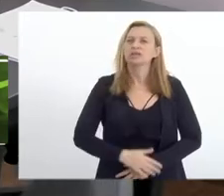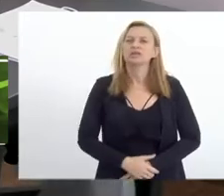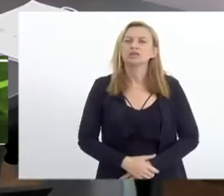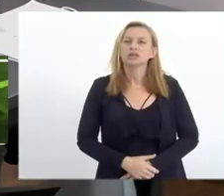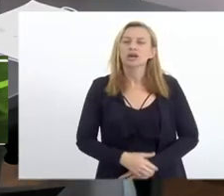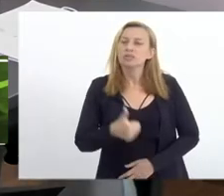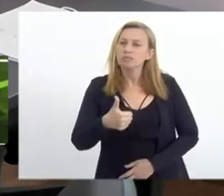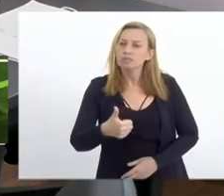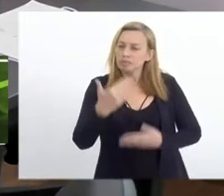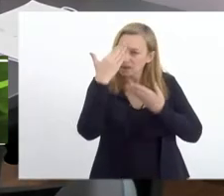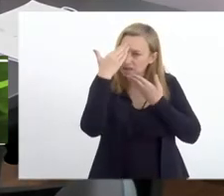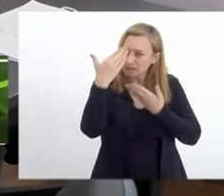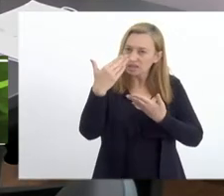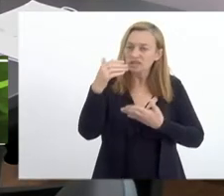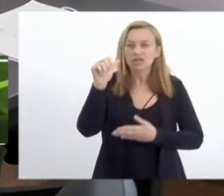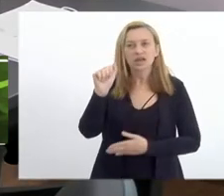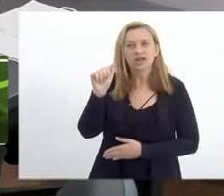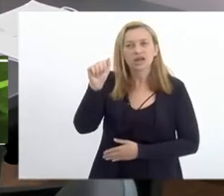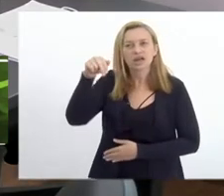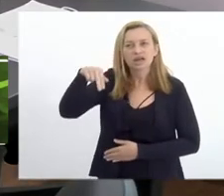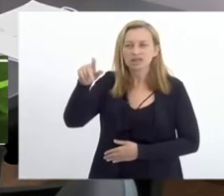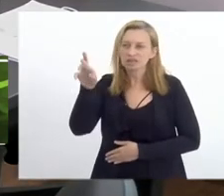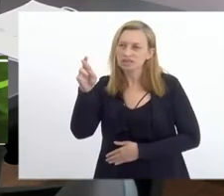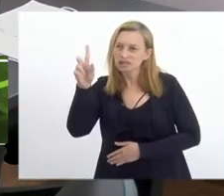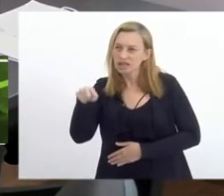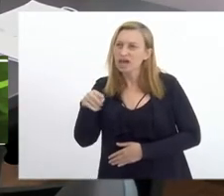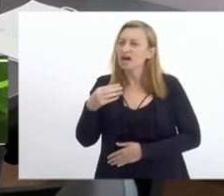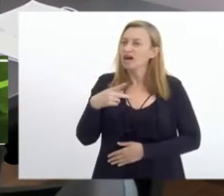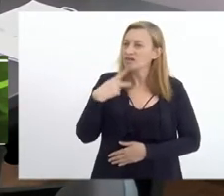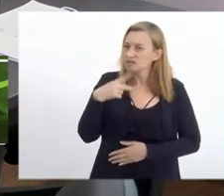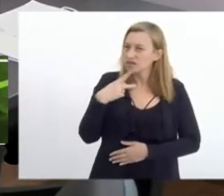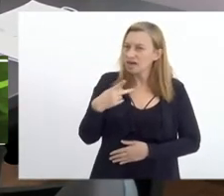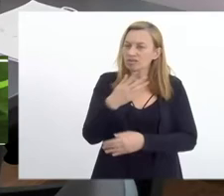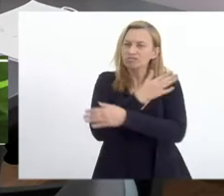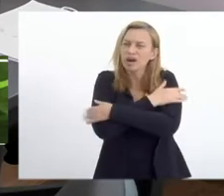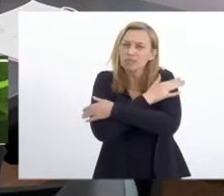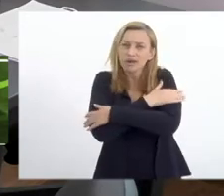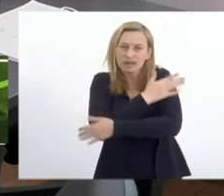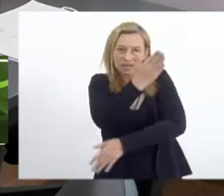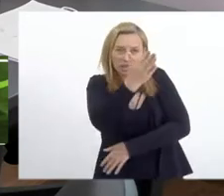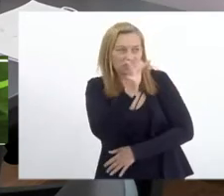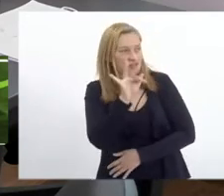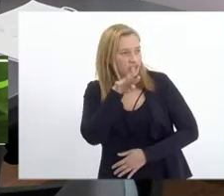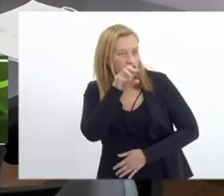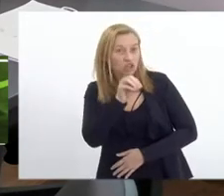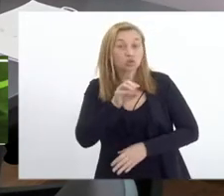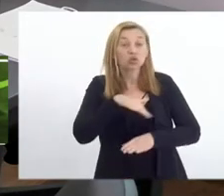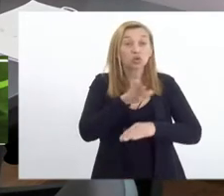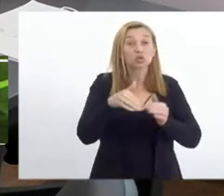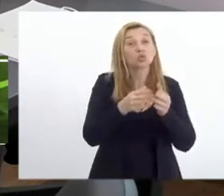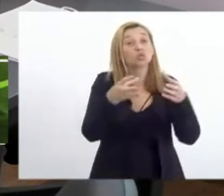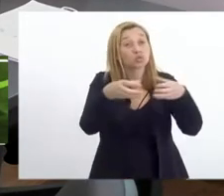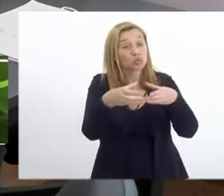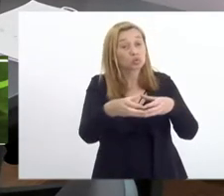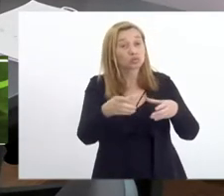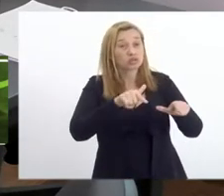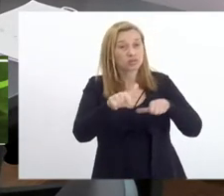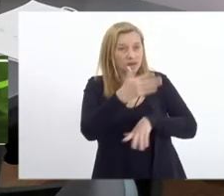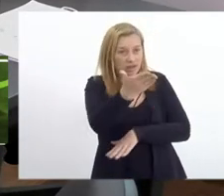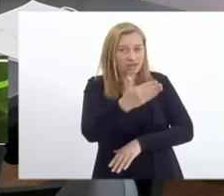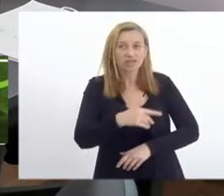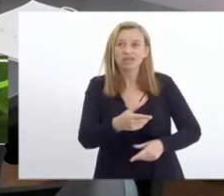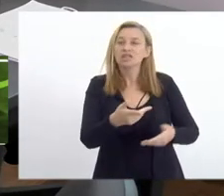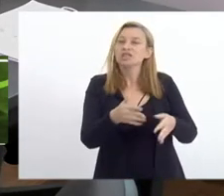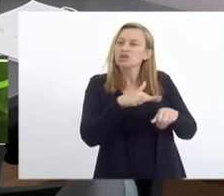Primeiro, agradecer ao André pelas colocações aí. Por gentileza, estenda um abraço aí ao Fernando e toda a equipe, com quem a gente